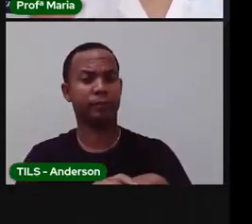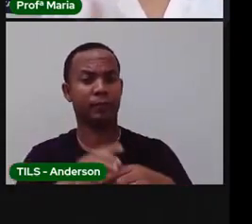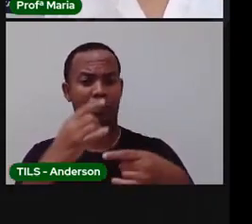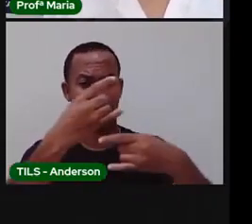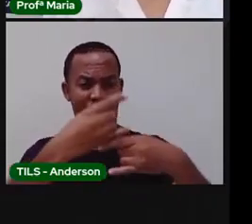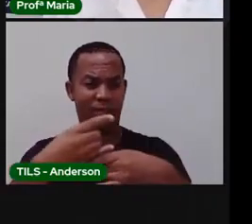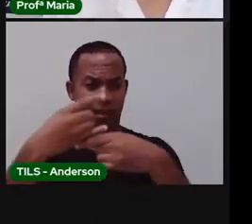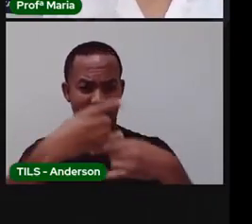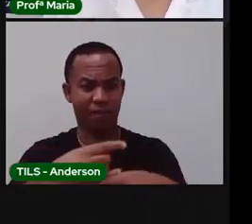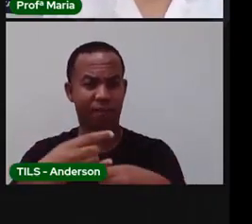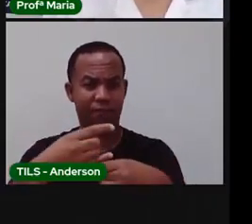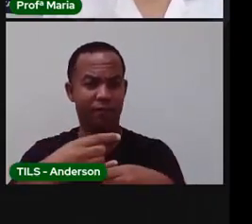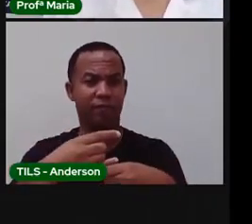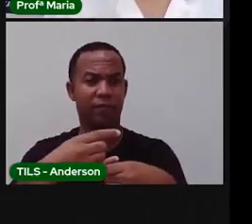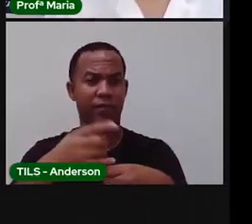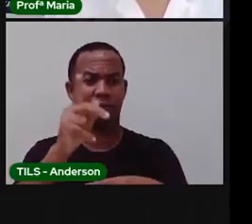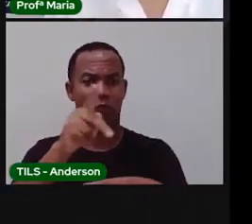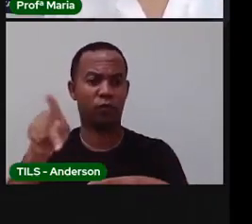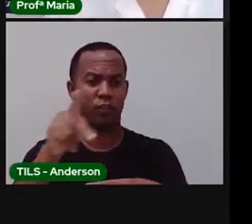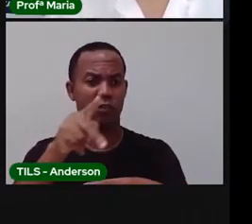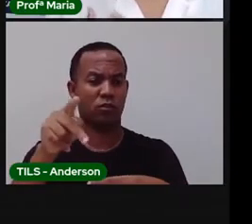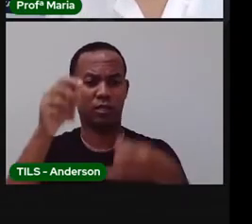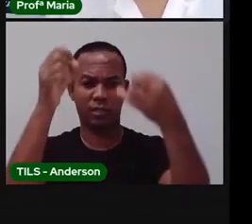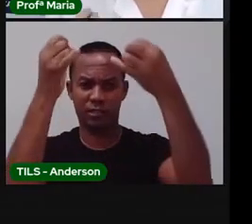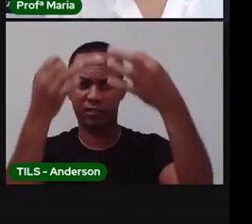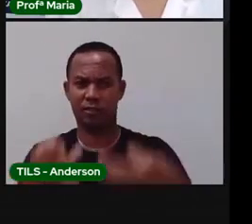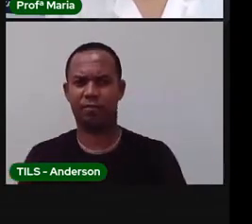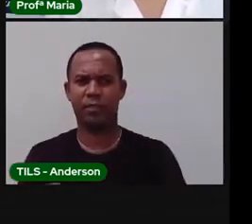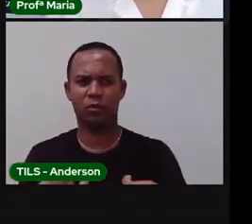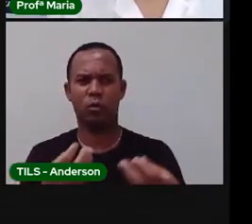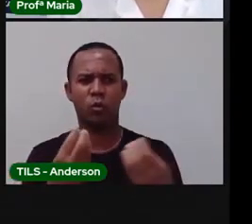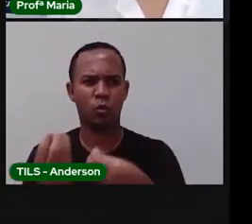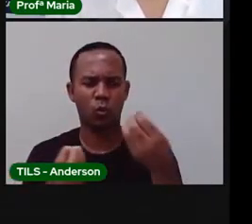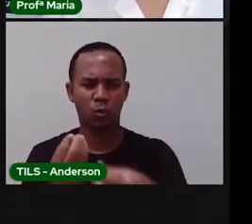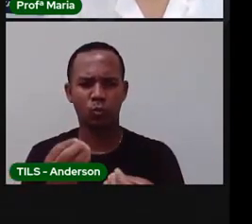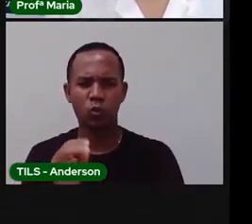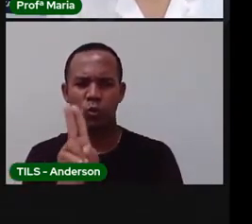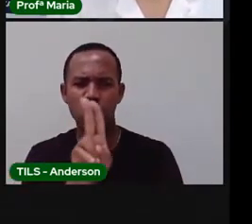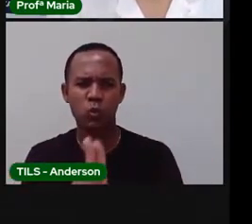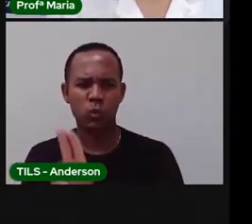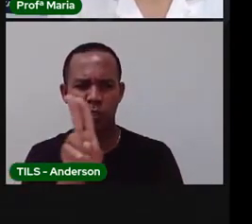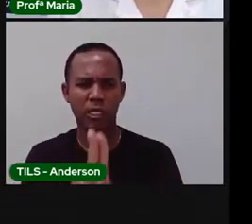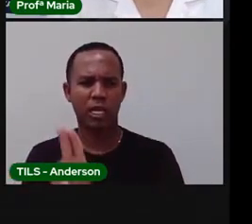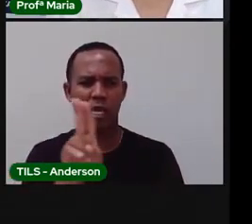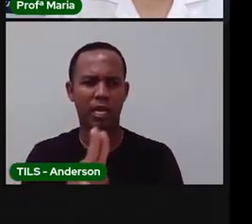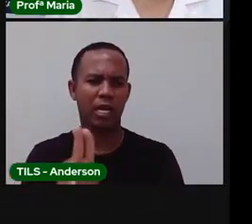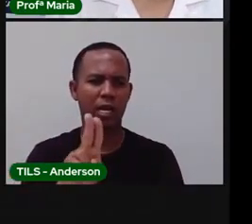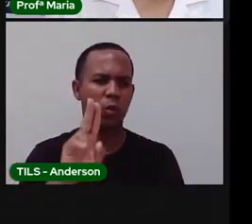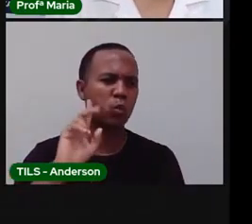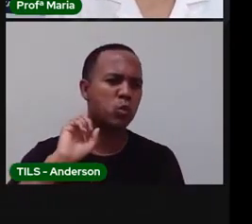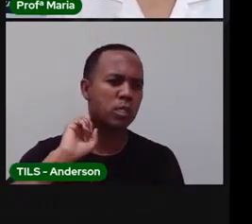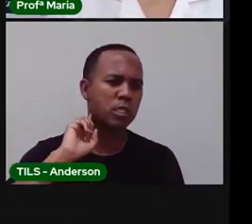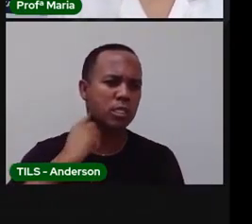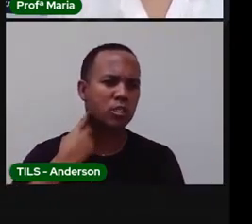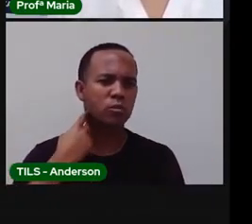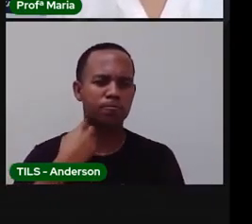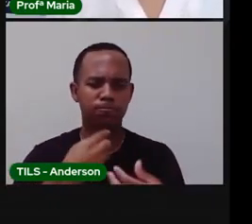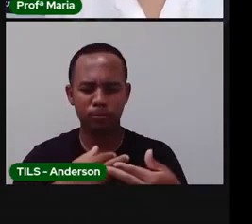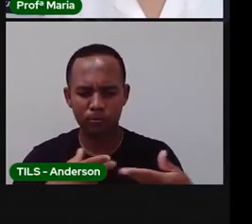pró falou sobre isso, falou sobre reutilizar, sobre consumo consciente,